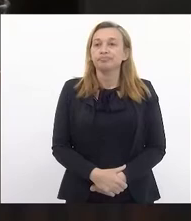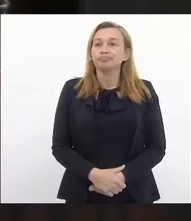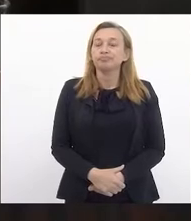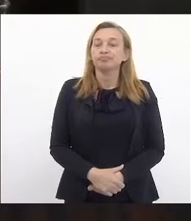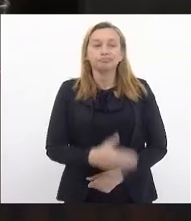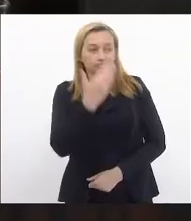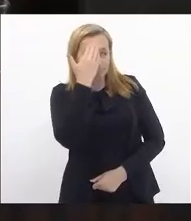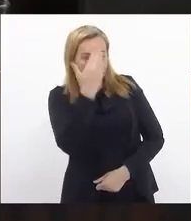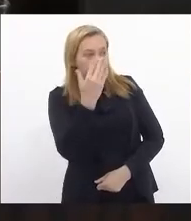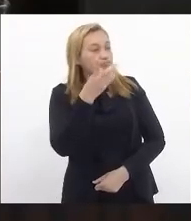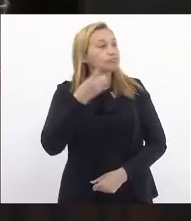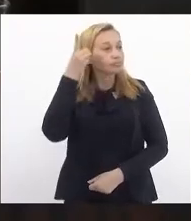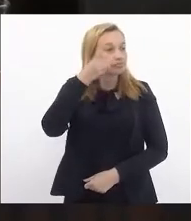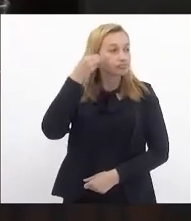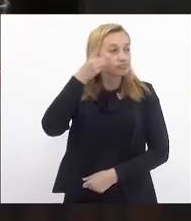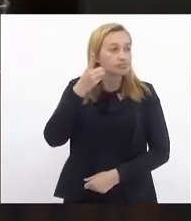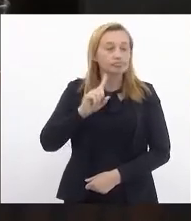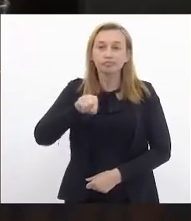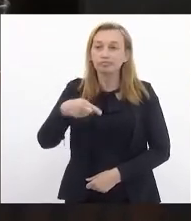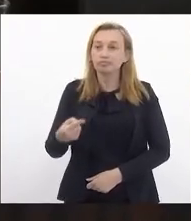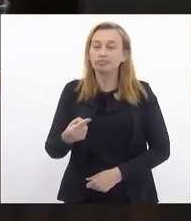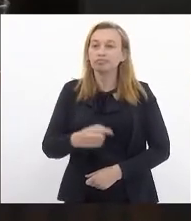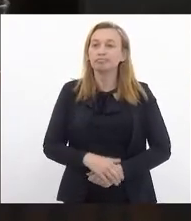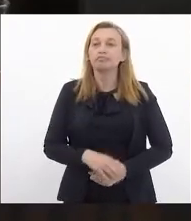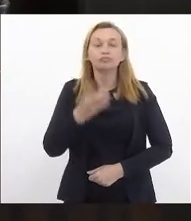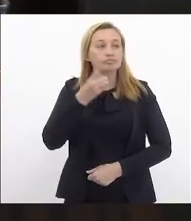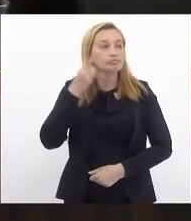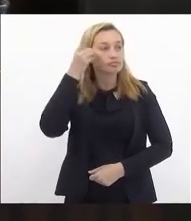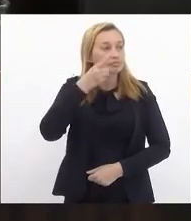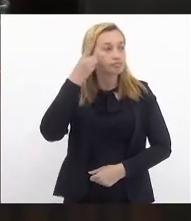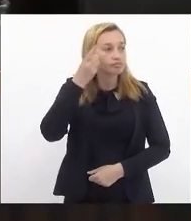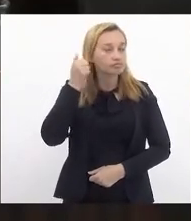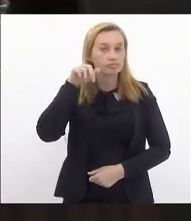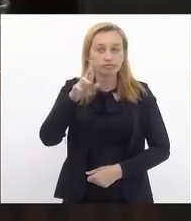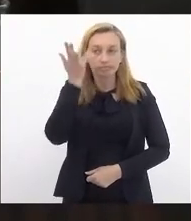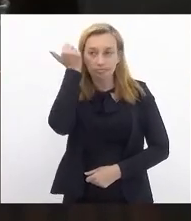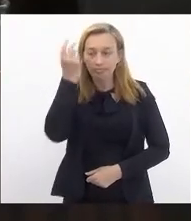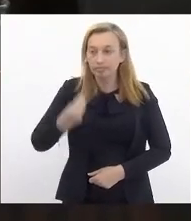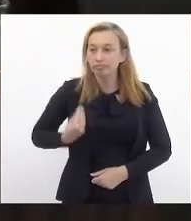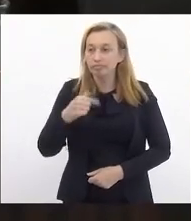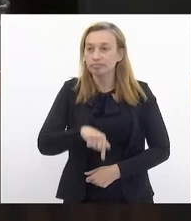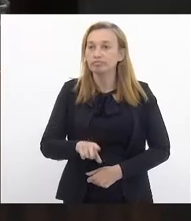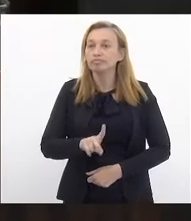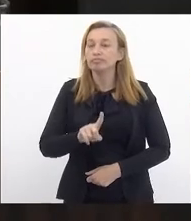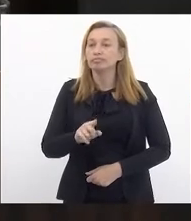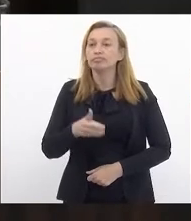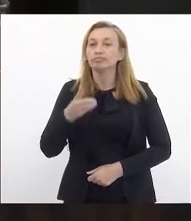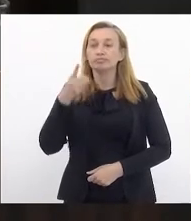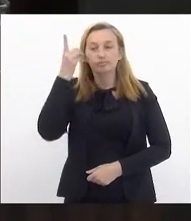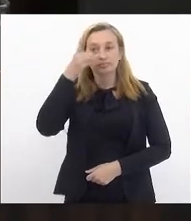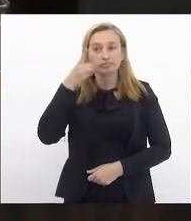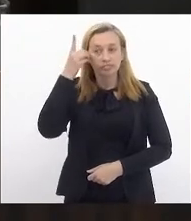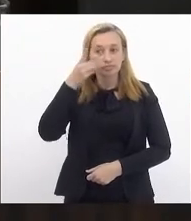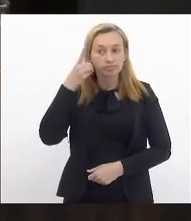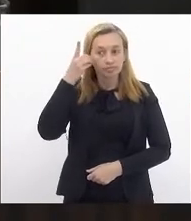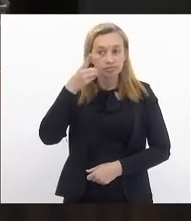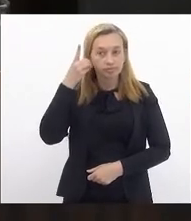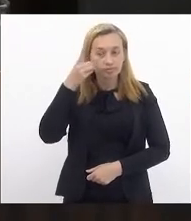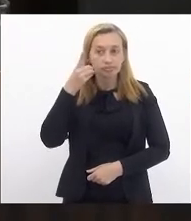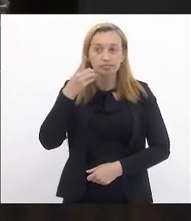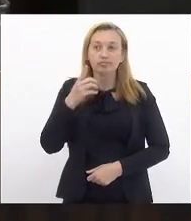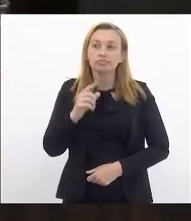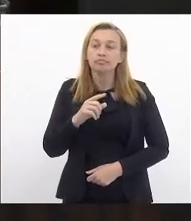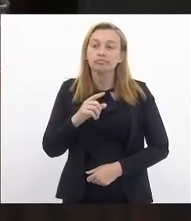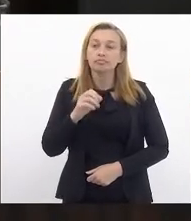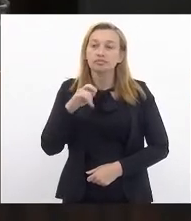obrigado deputado próximo orador escrito é o novo deputado Elionma Coelho não se encontrando presente próximo orador escrito é o novo